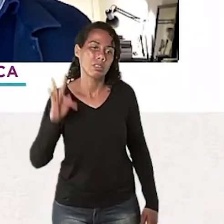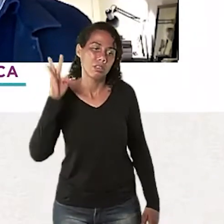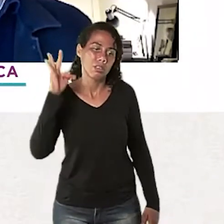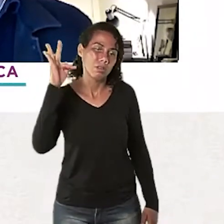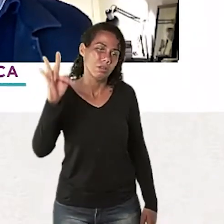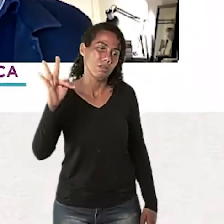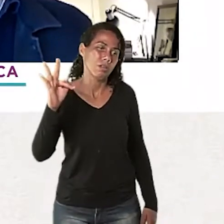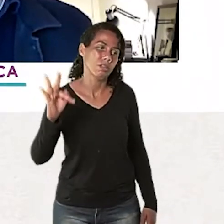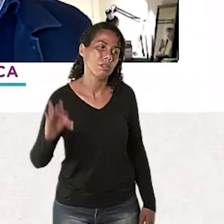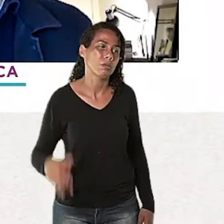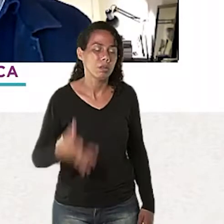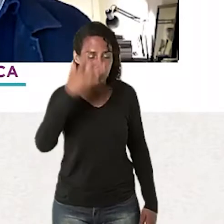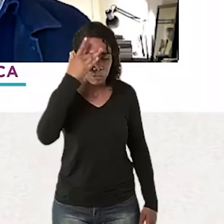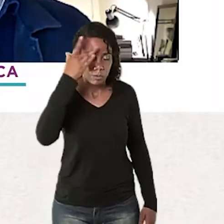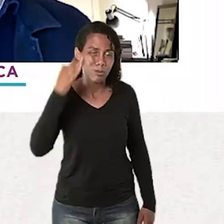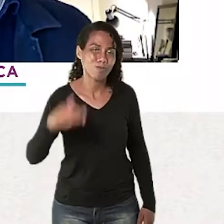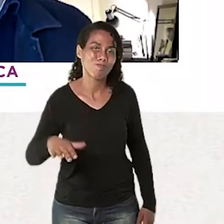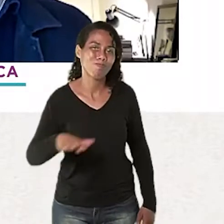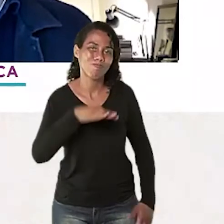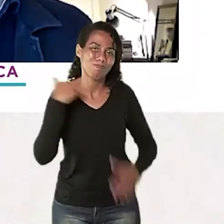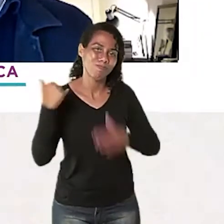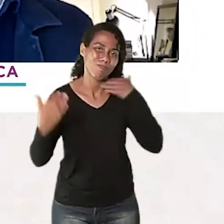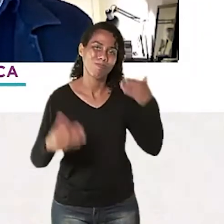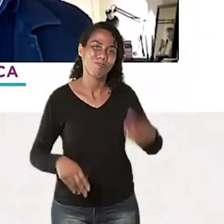Terrível, né? Conta aí. Eles faziam um barulho, né?